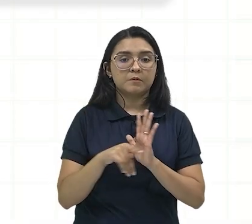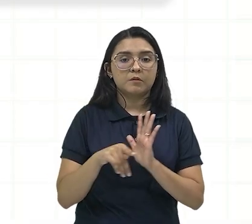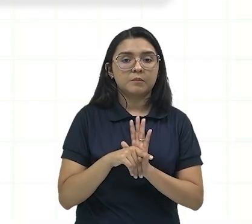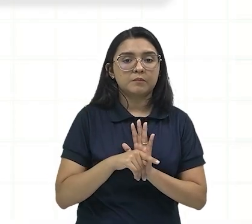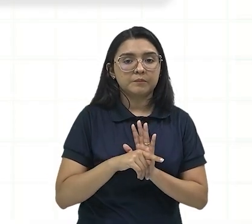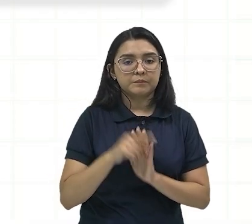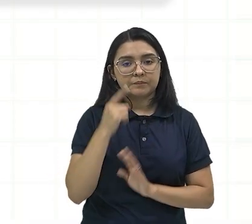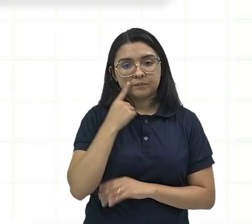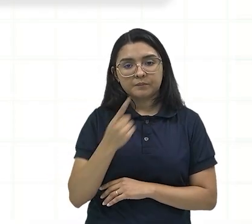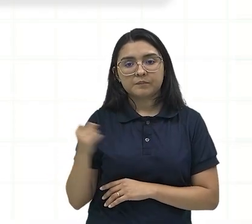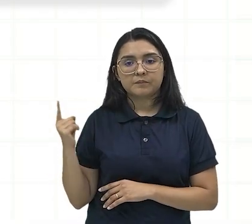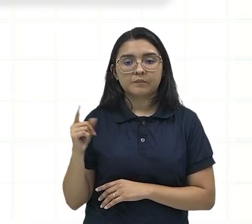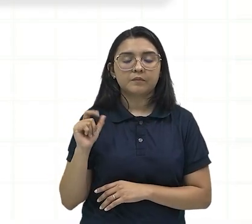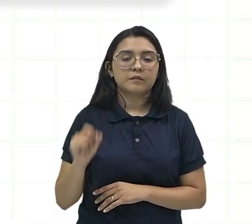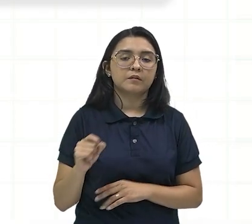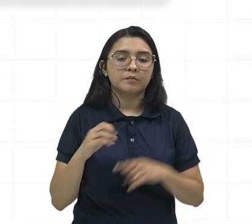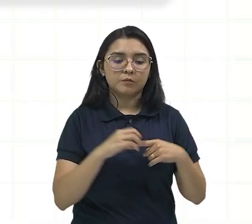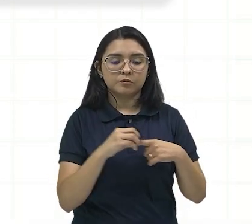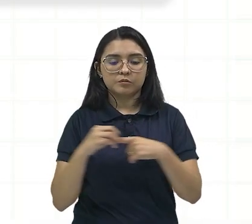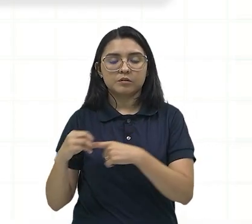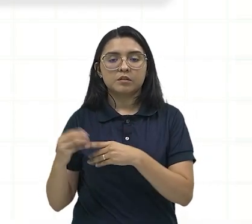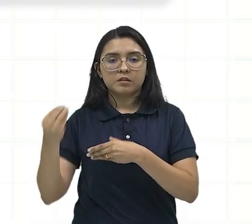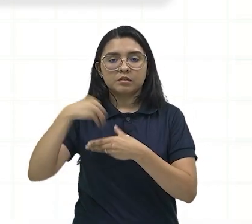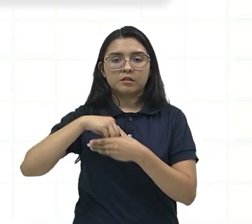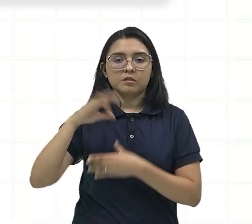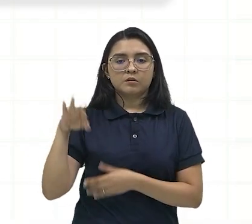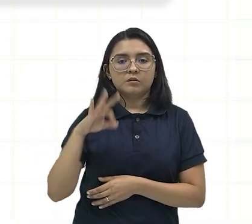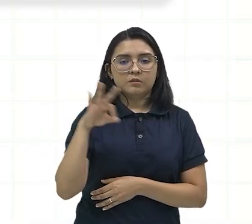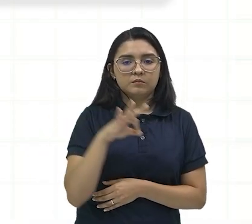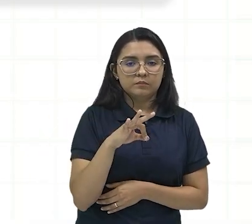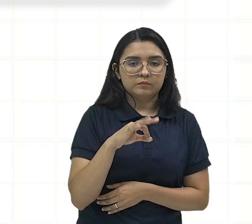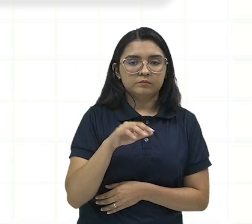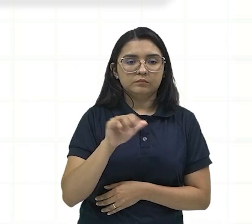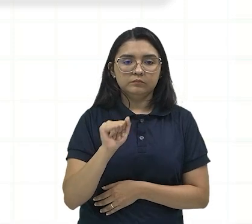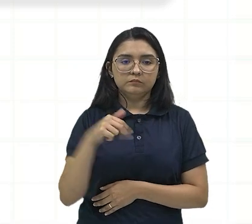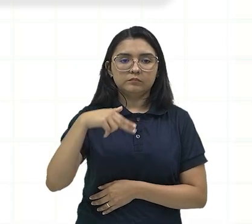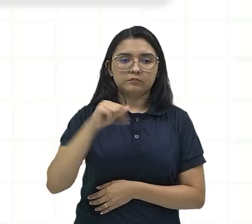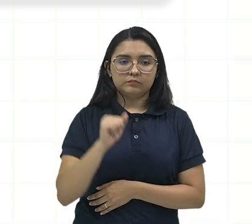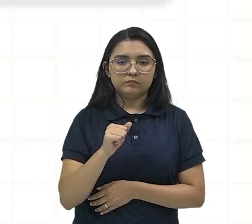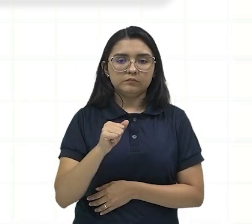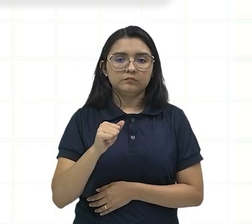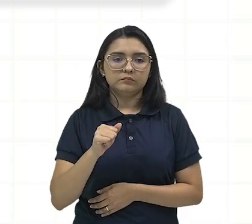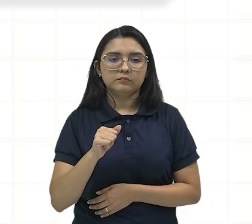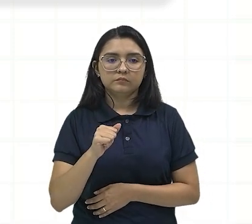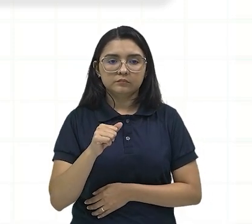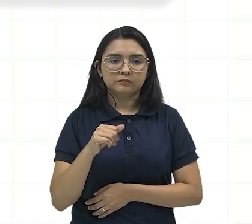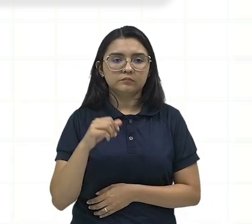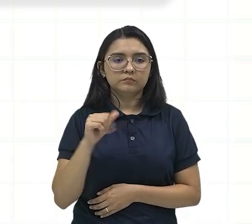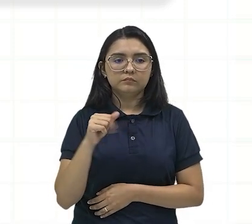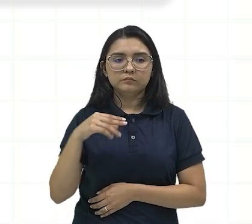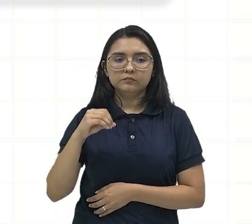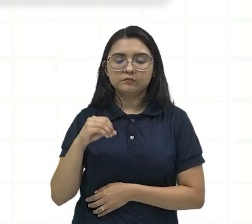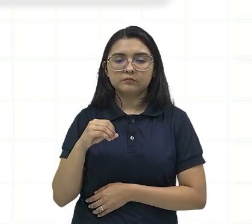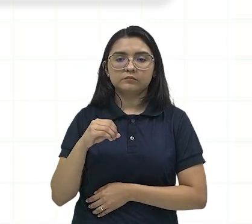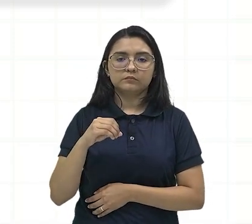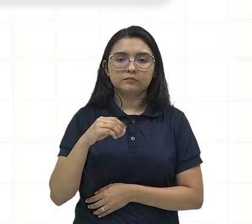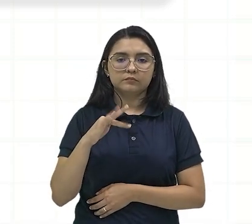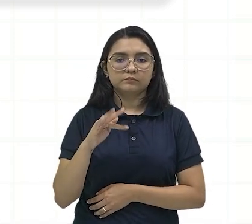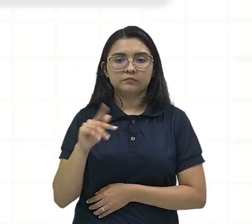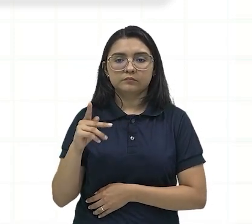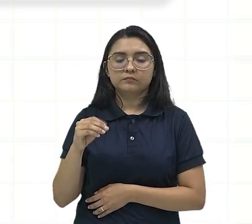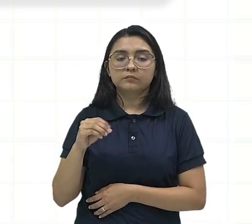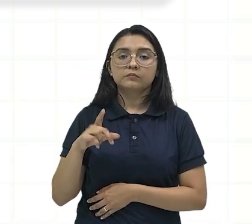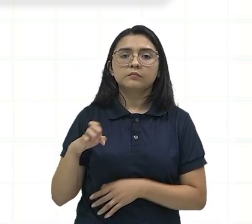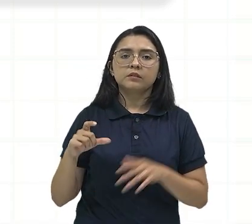está dentro do inseto com gênero Anopheles. Só para vocês